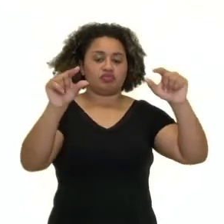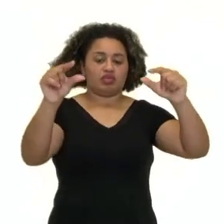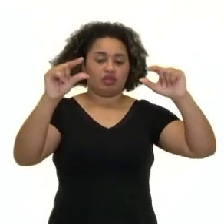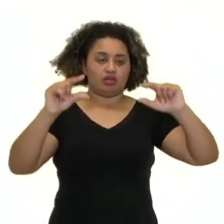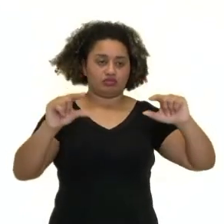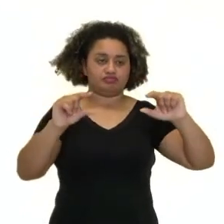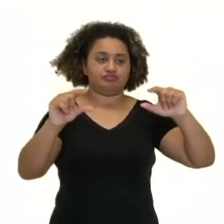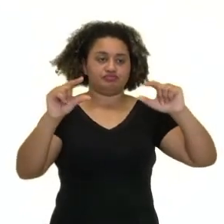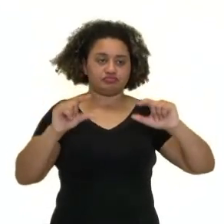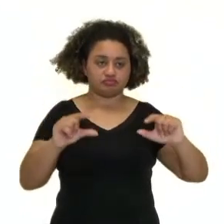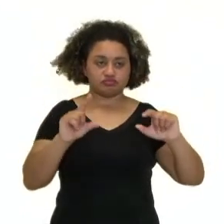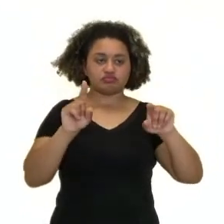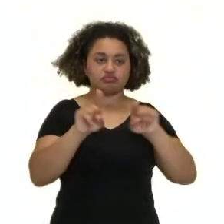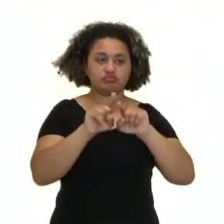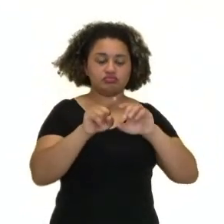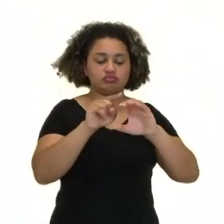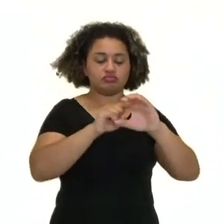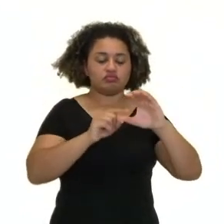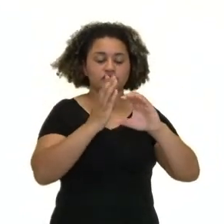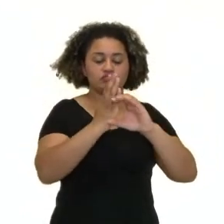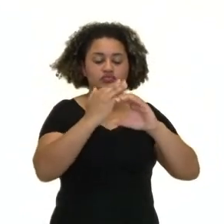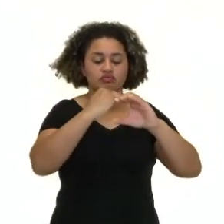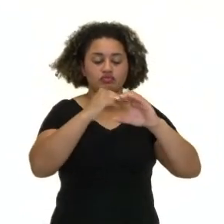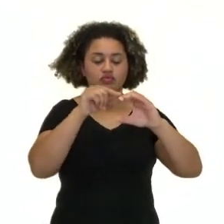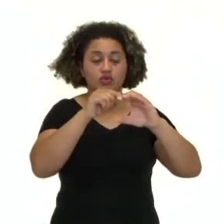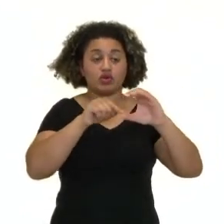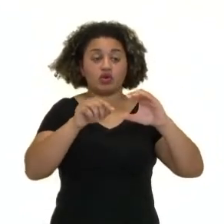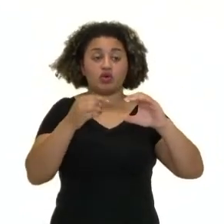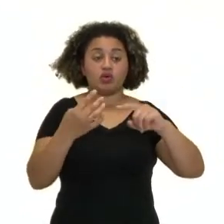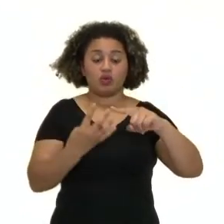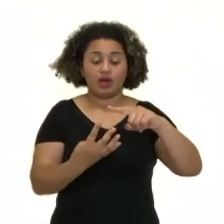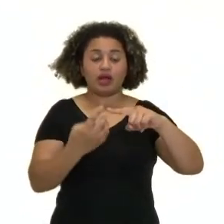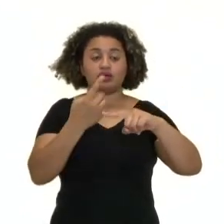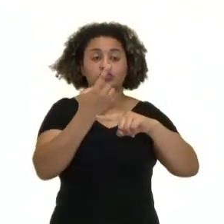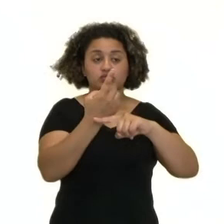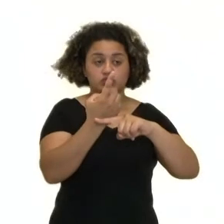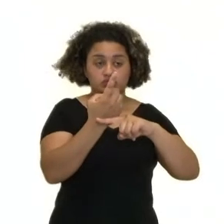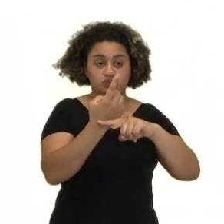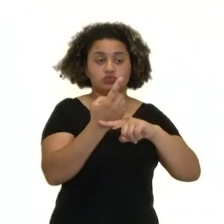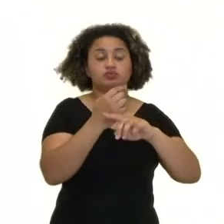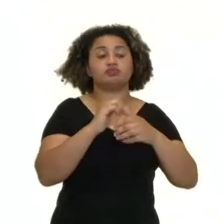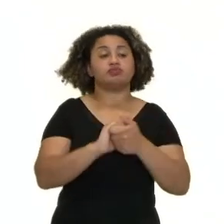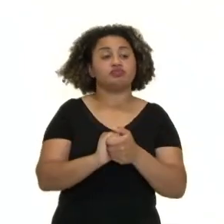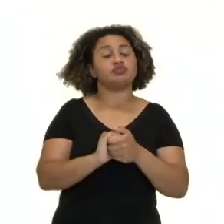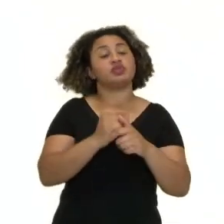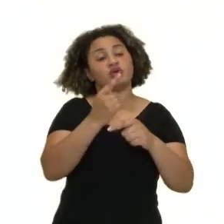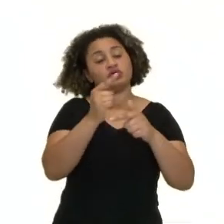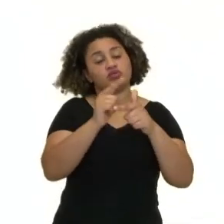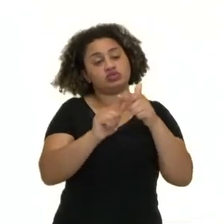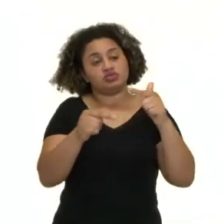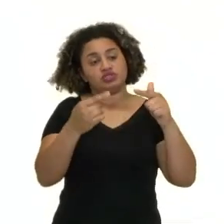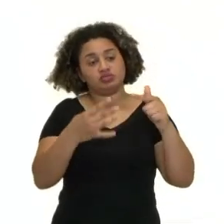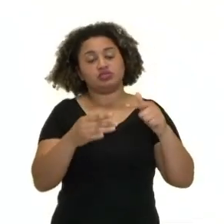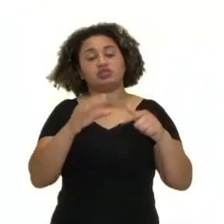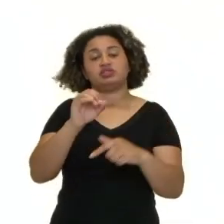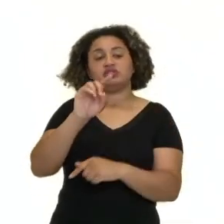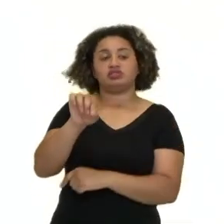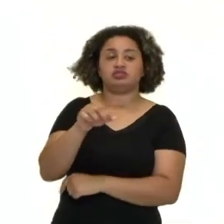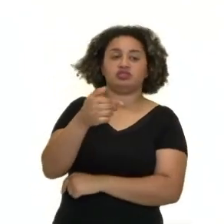demais seguras, né? Eu tenho 4 partes iguais, só pintei uma, 1/4. Pega 1, divide por